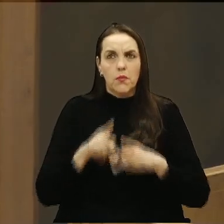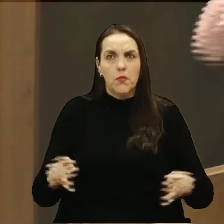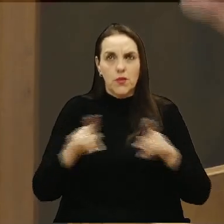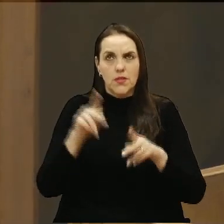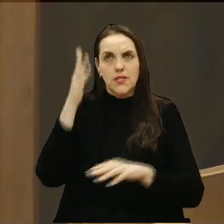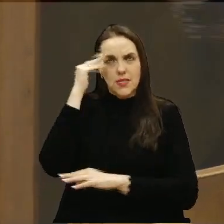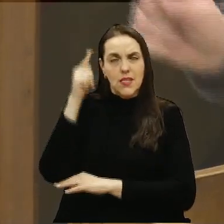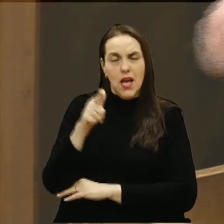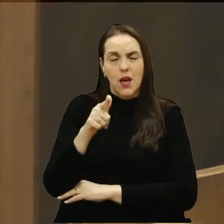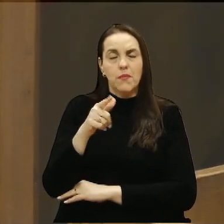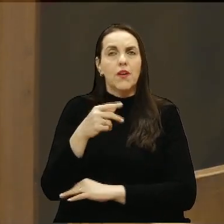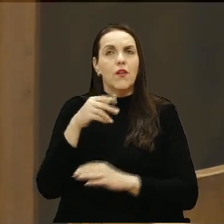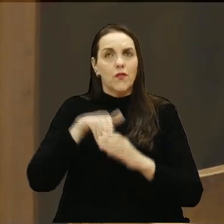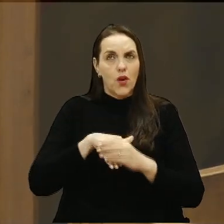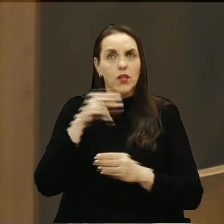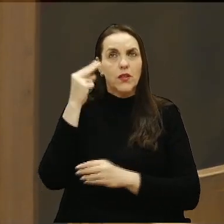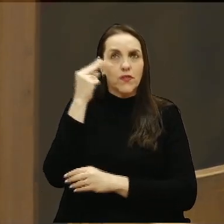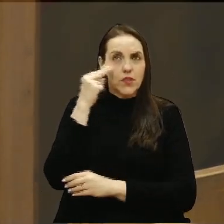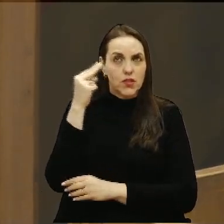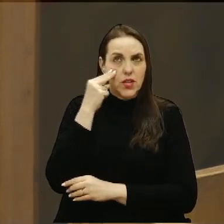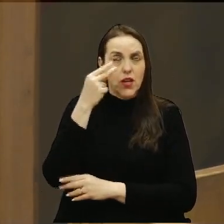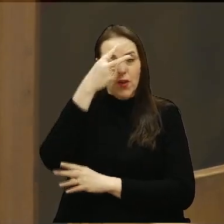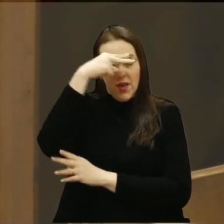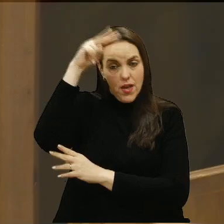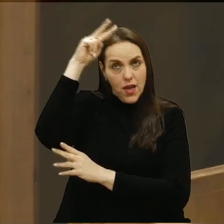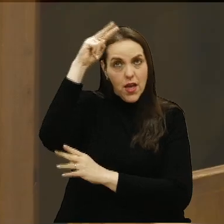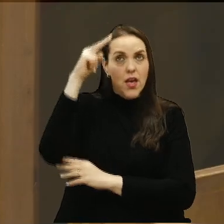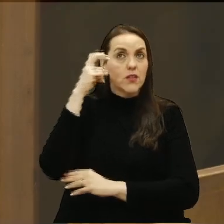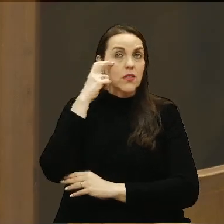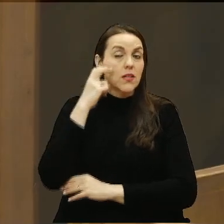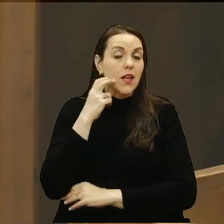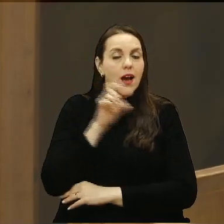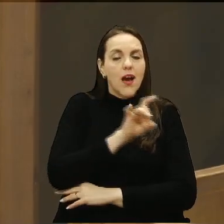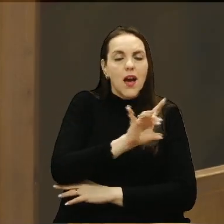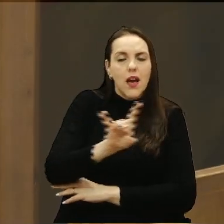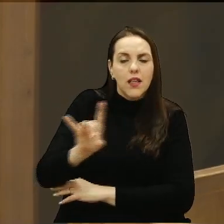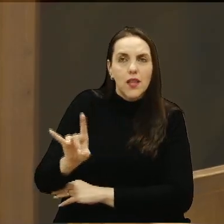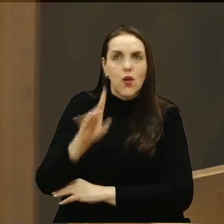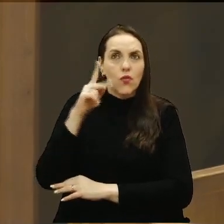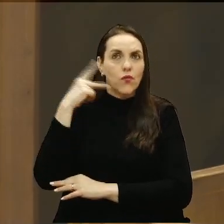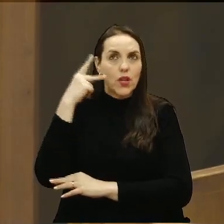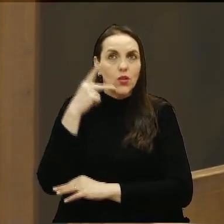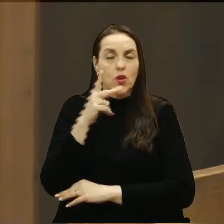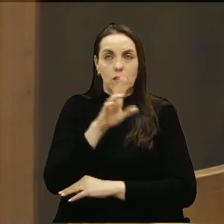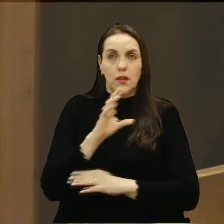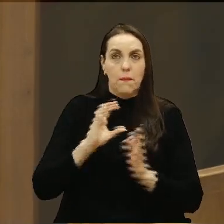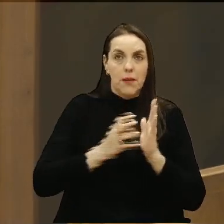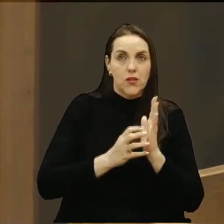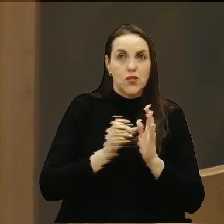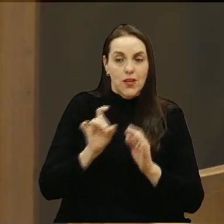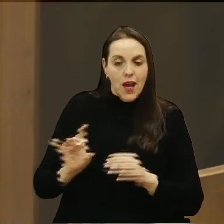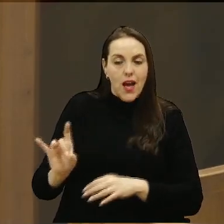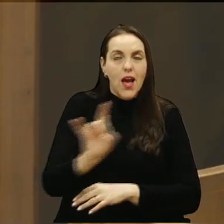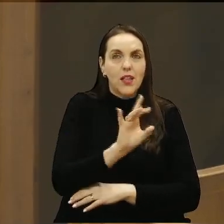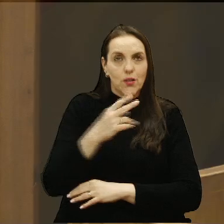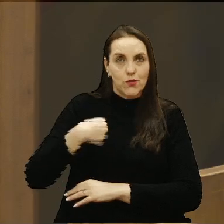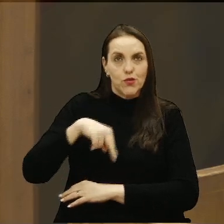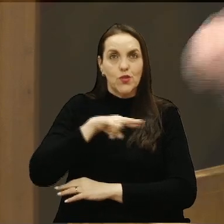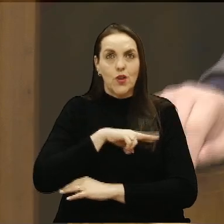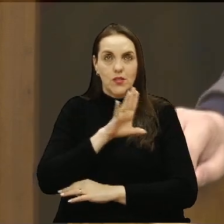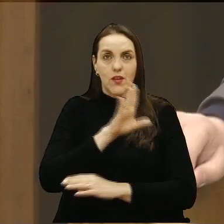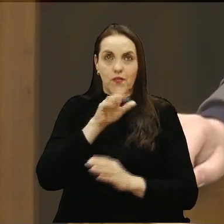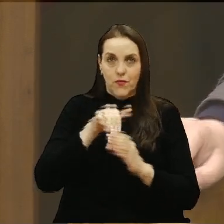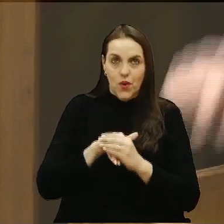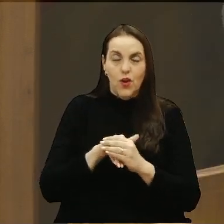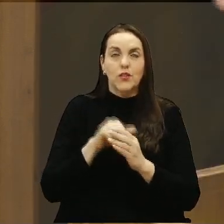no Fantinel, no Edson, no Daniel, cada um dos vereadores que estão aqui está votando no partido respectivo de cada um de nós. Tanto é que esse voto conta